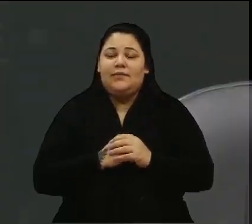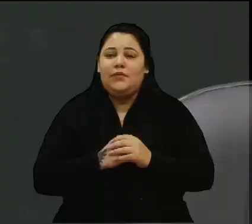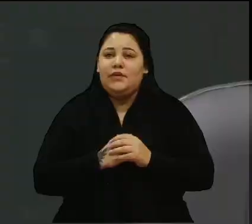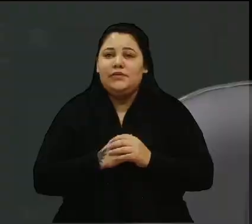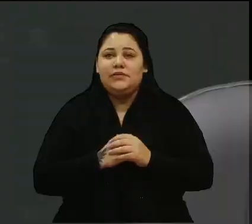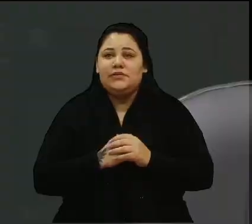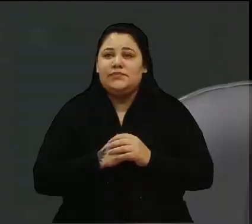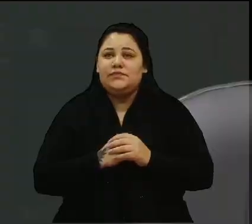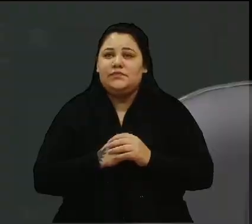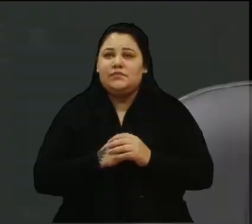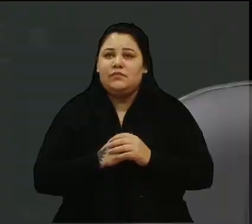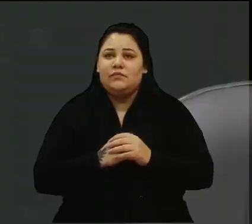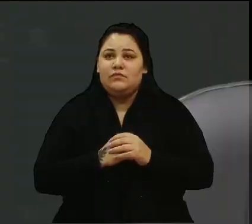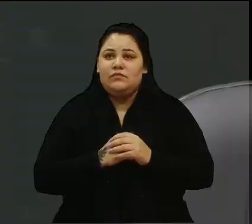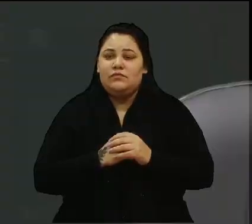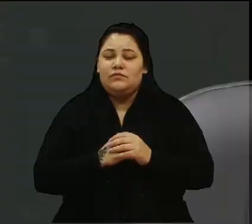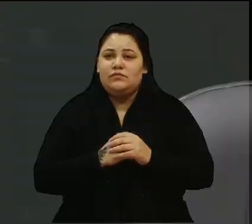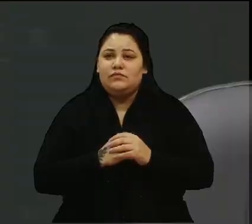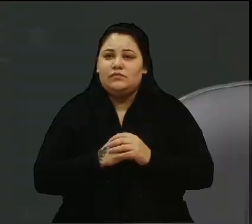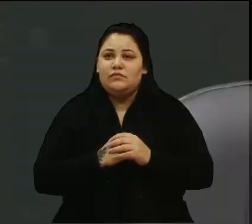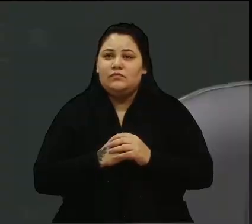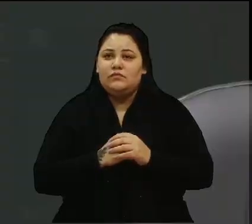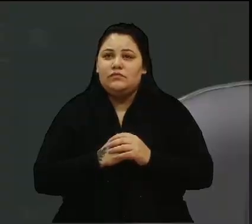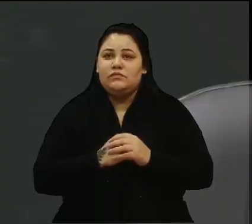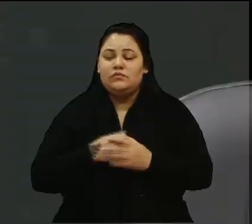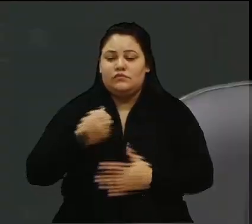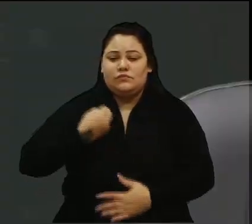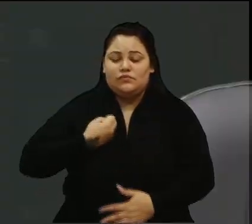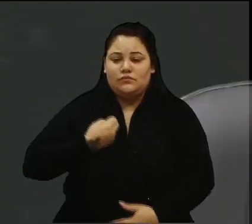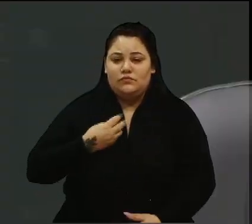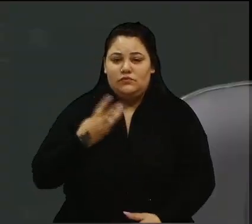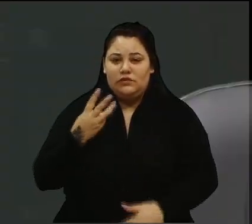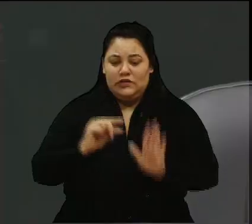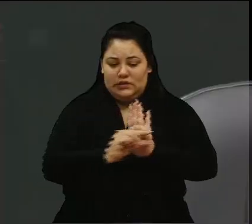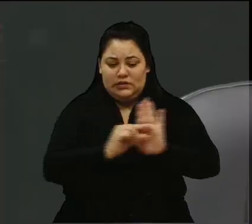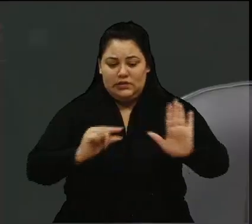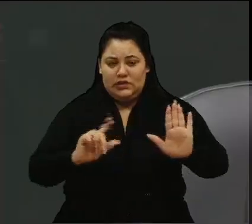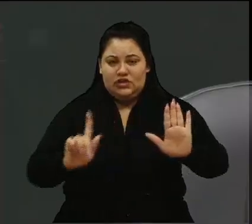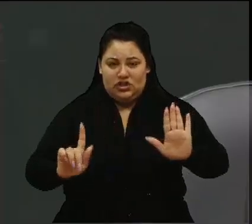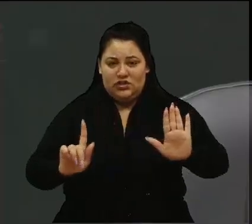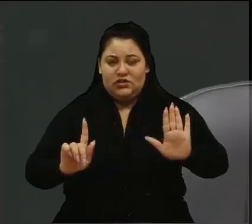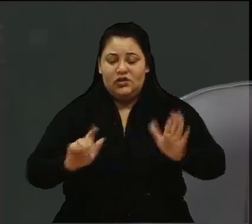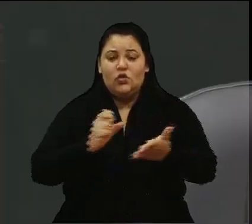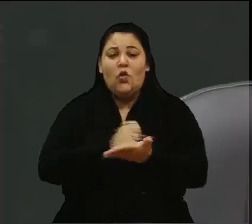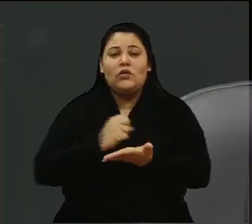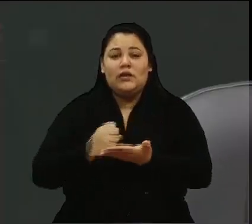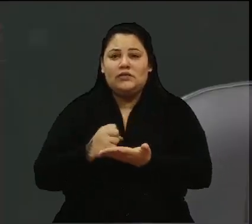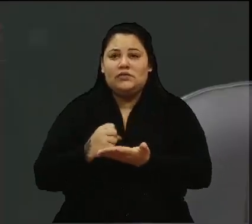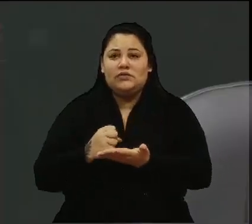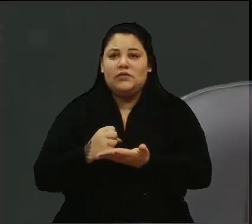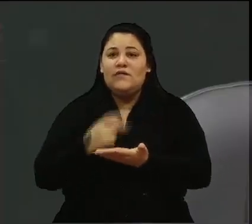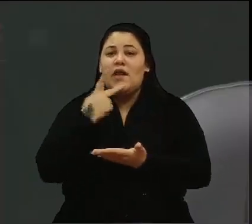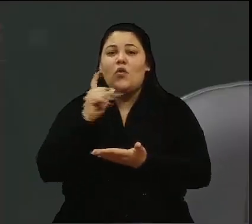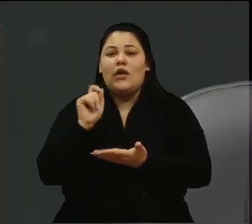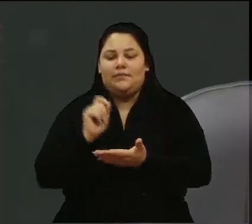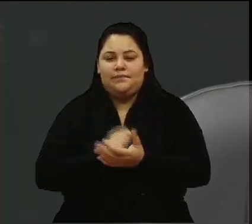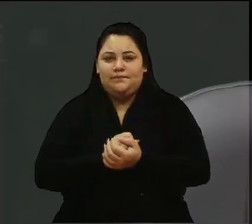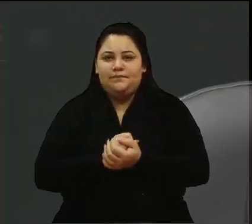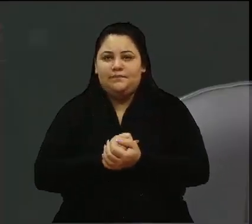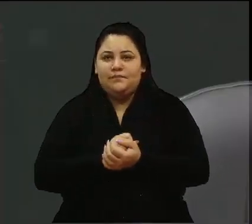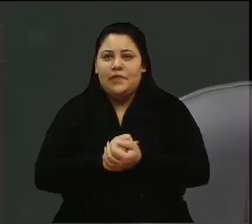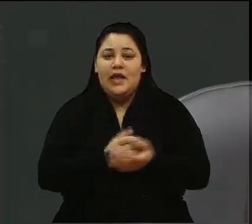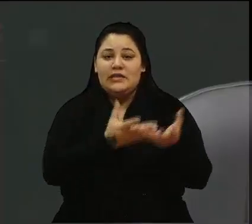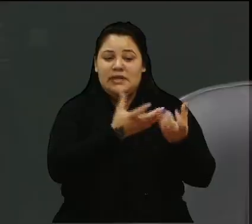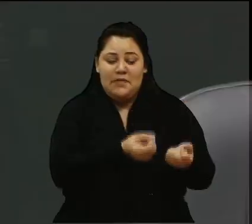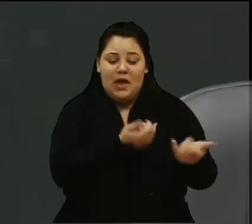está disposta na linha G, número 3, do contrato, que fala: receber o aviso,